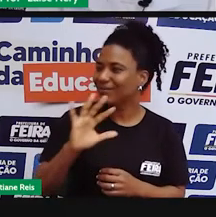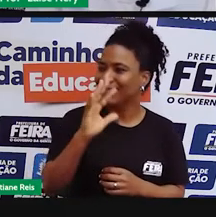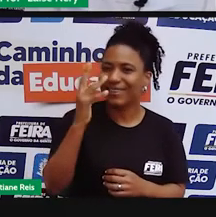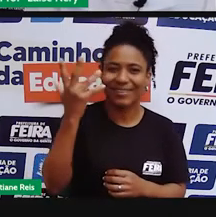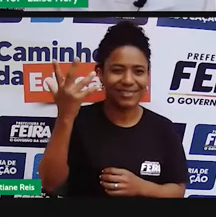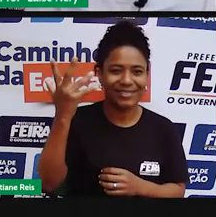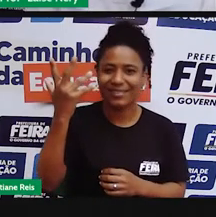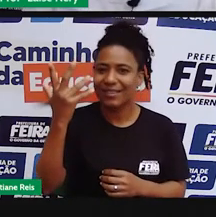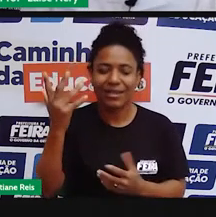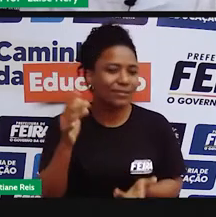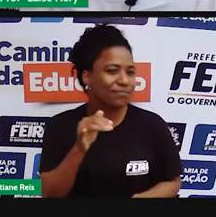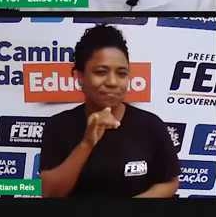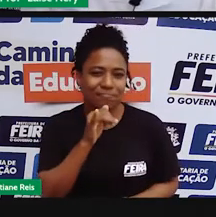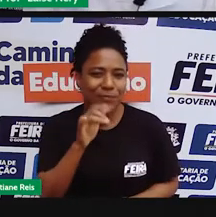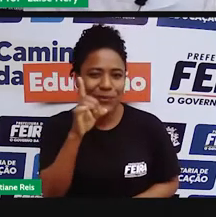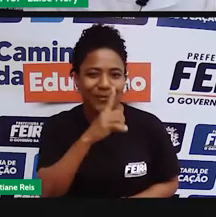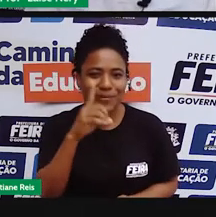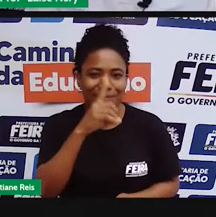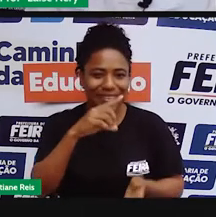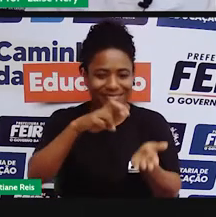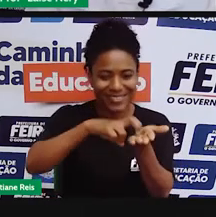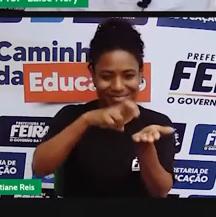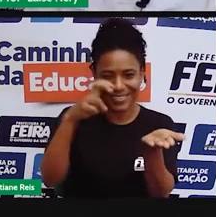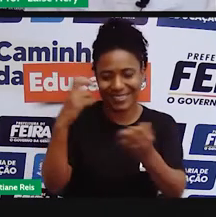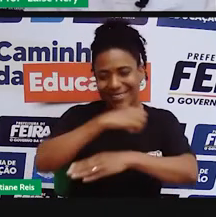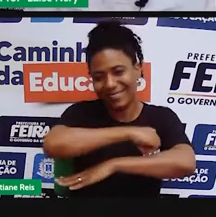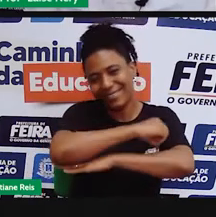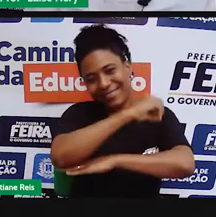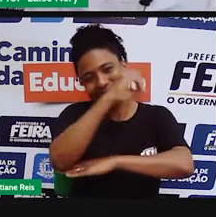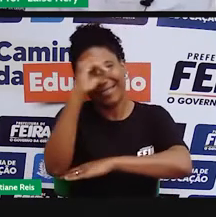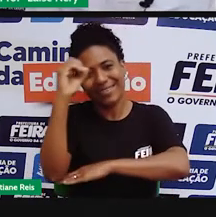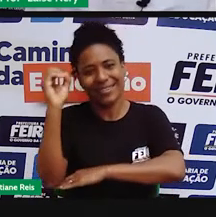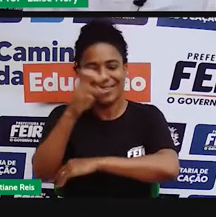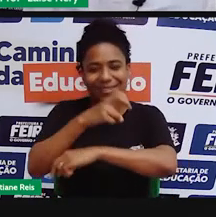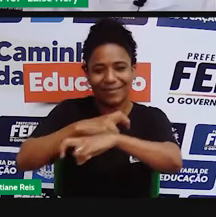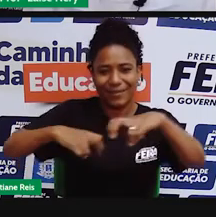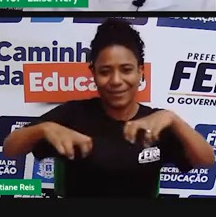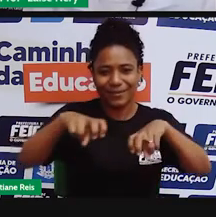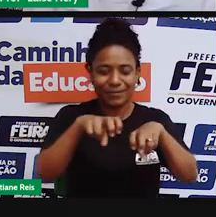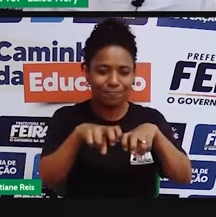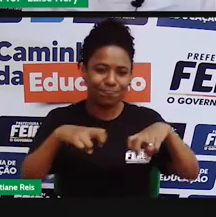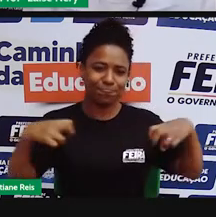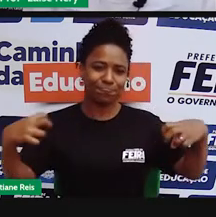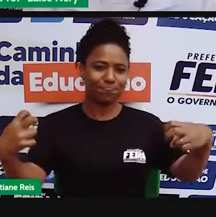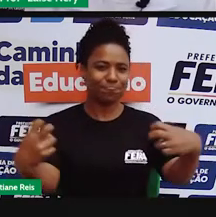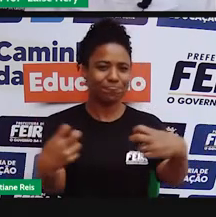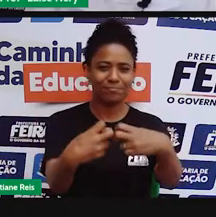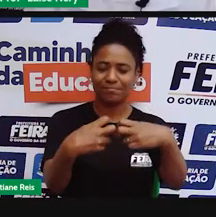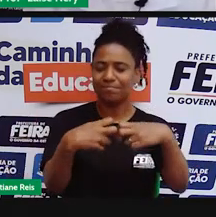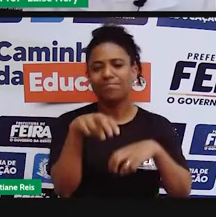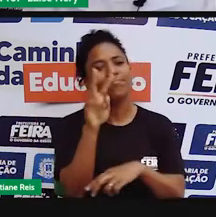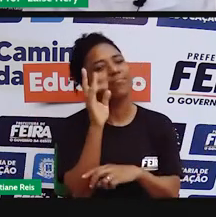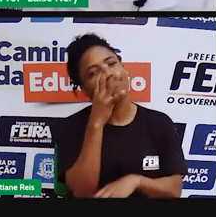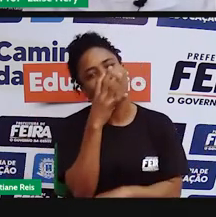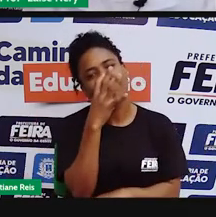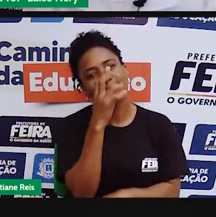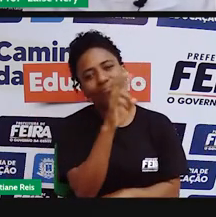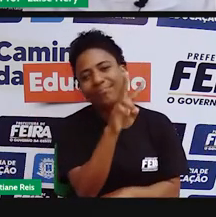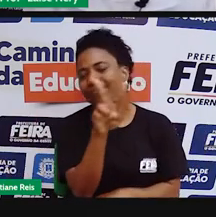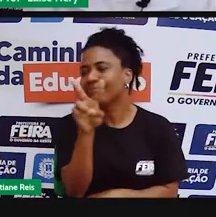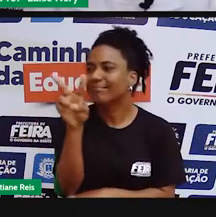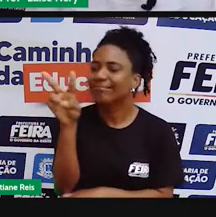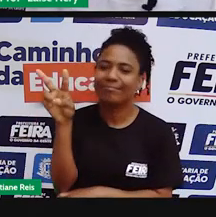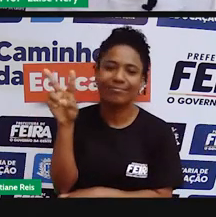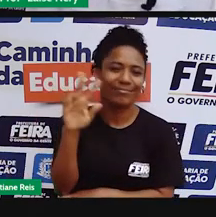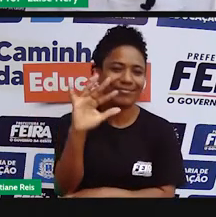Que quando amanhece, de alguém que está observando uma praça, como as coisas vão acontecendo. Eu